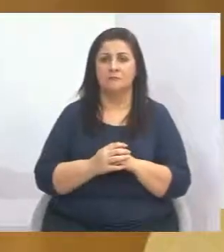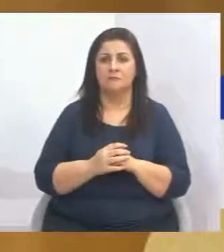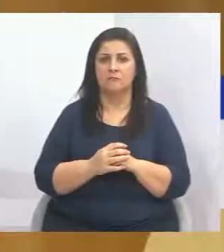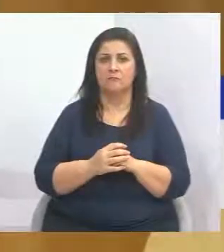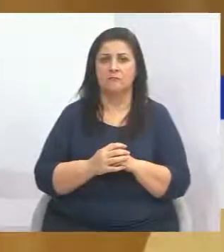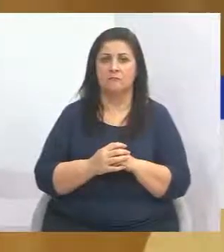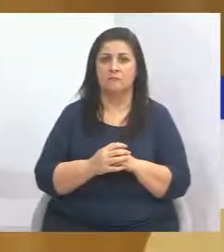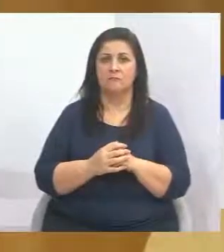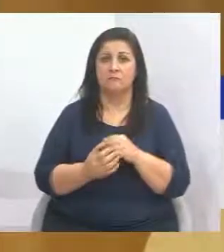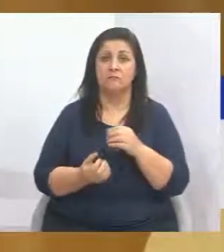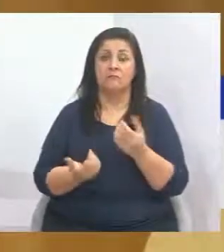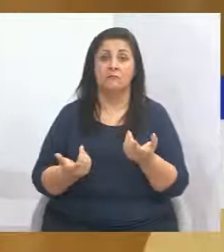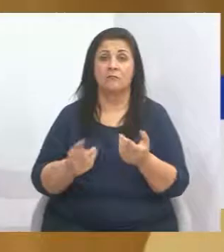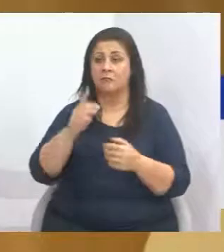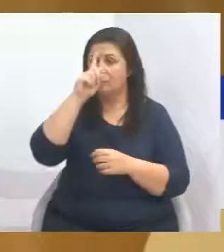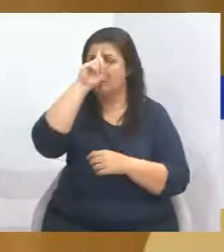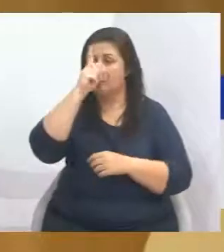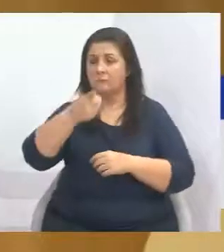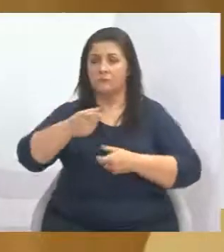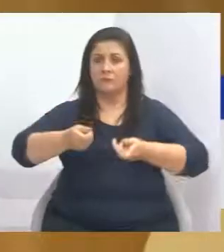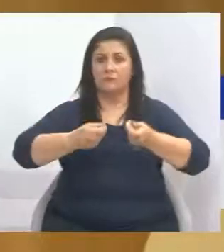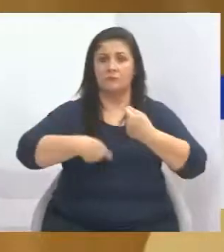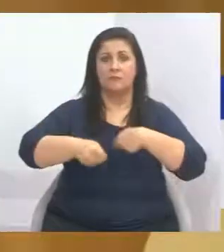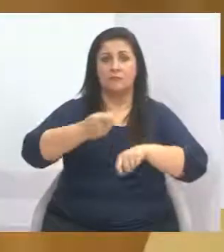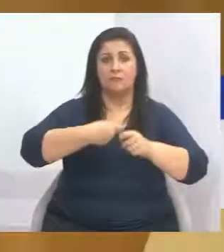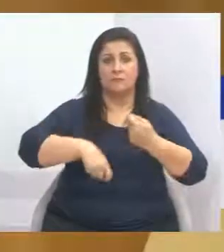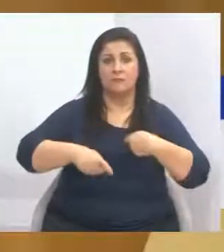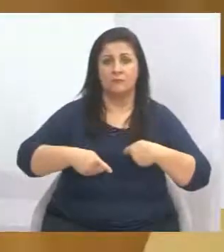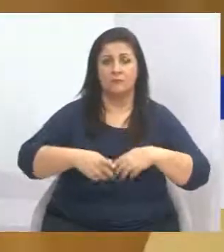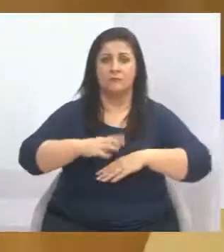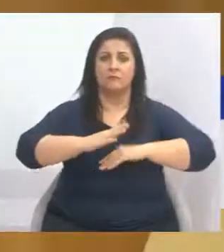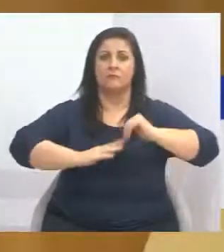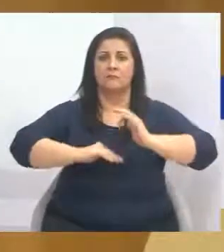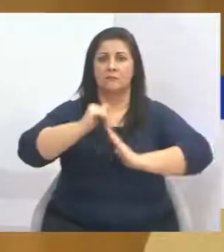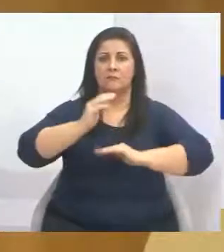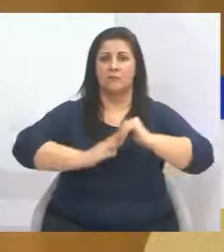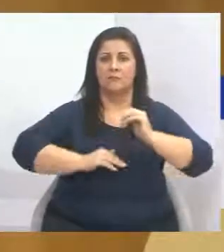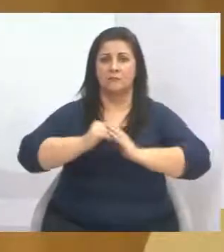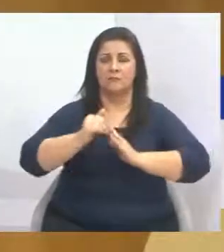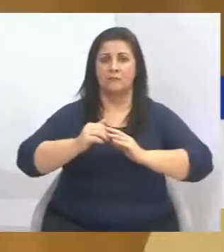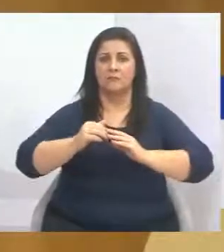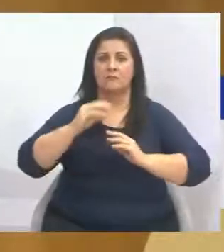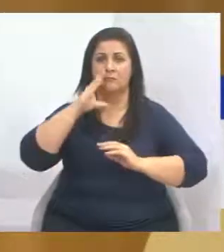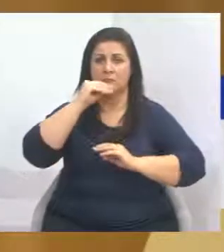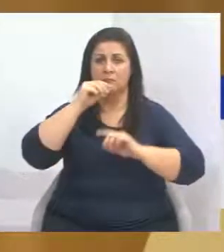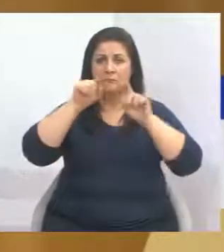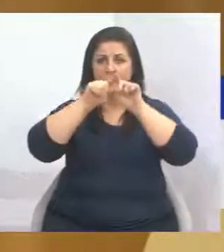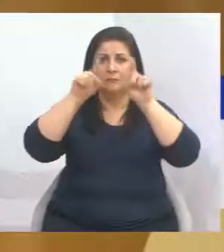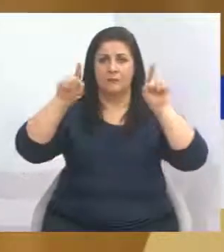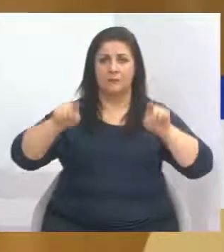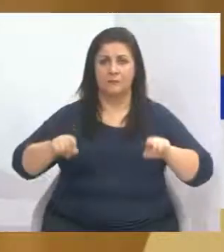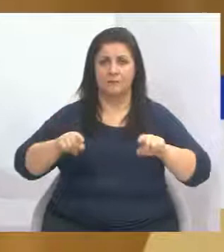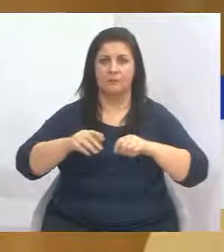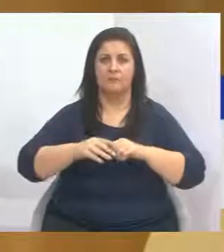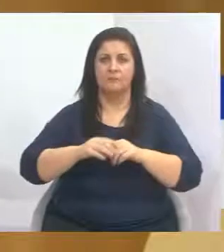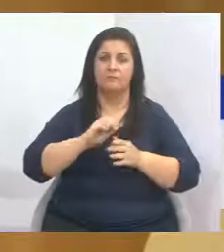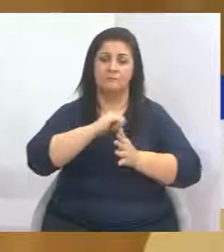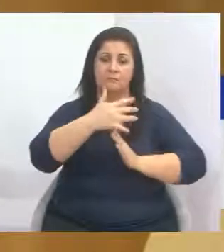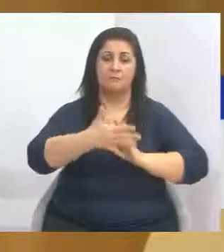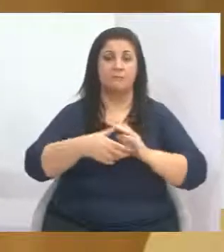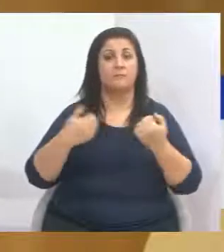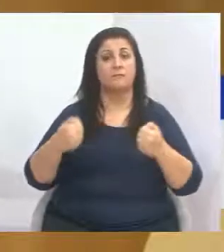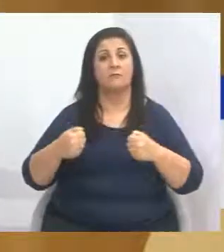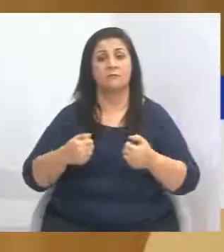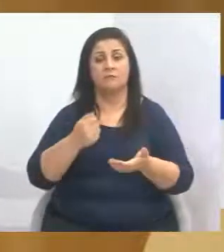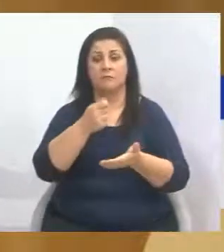para a administração pública o dever de oferecer treinamento para os seus servidores públicos, demanda que será necessário contratar profissional